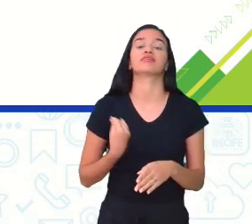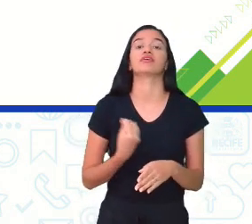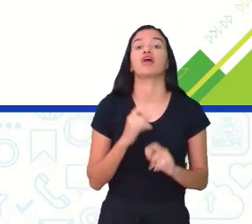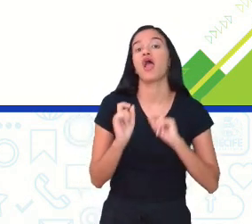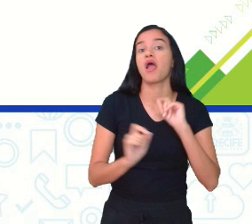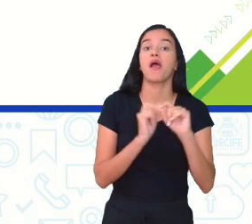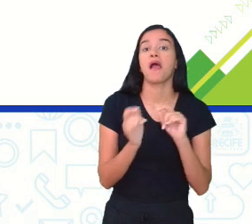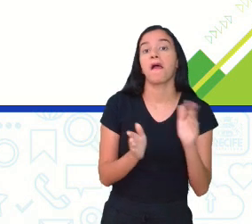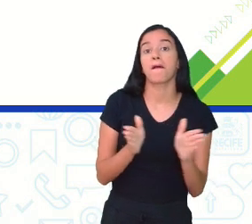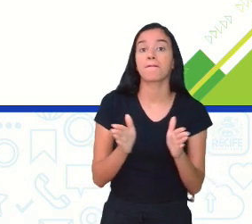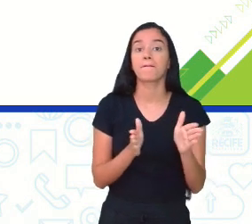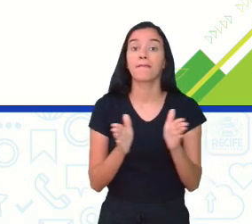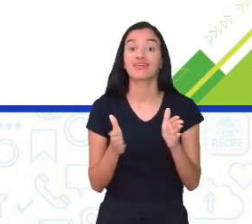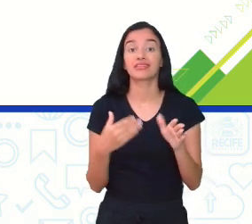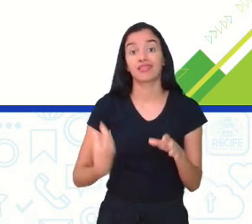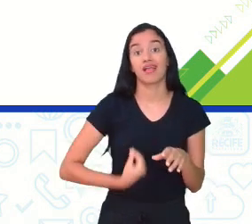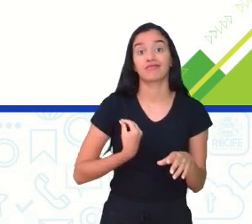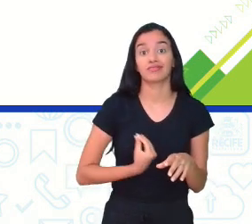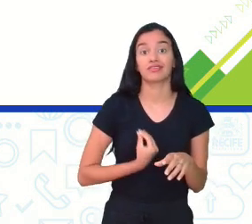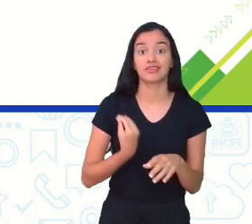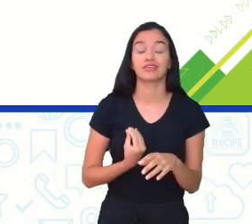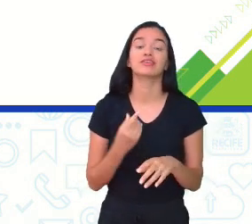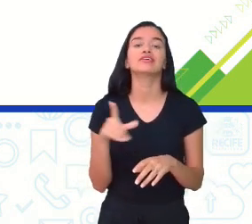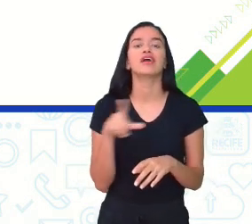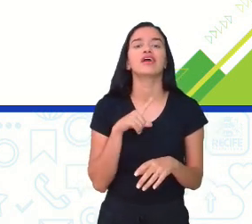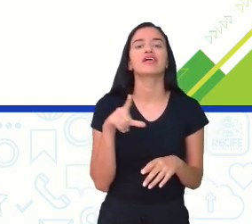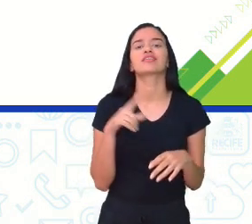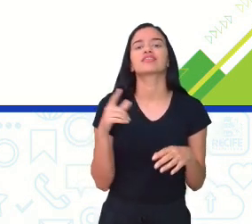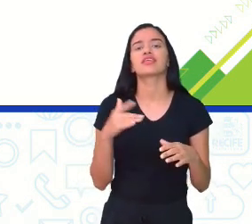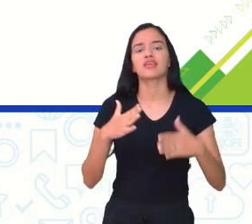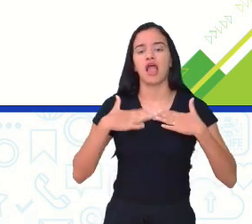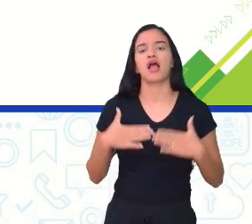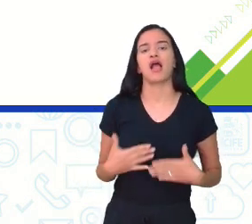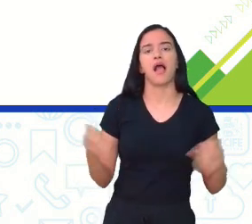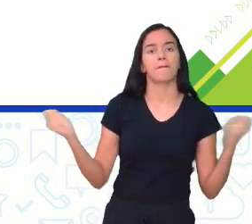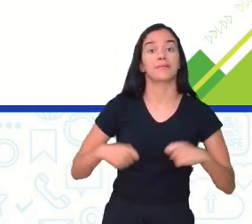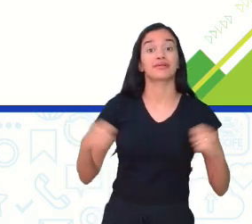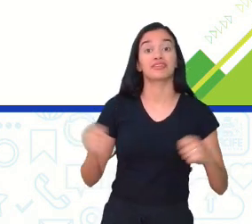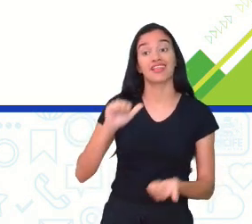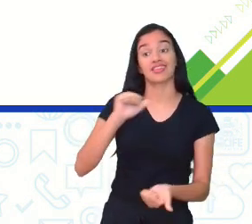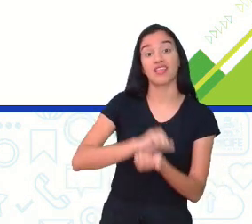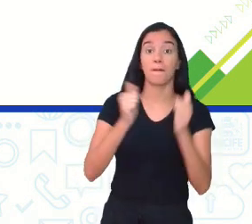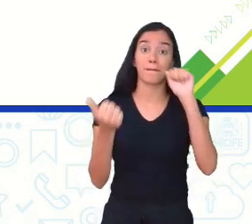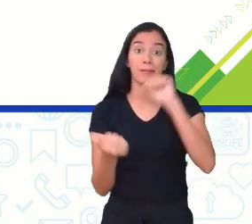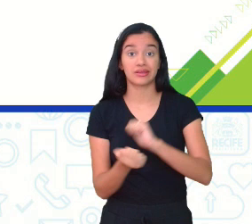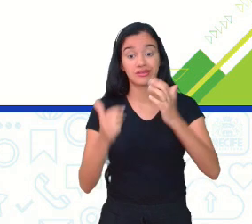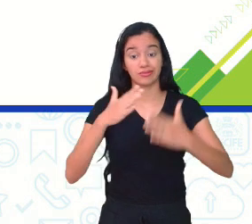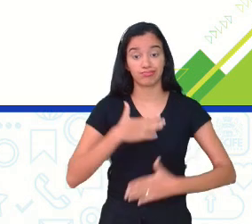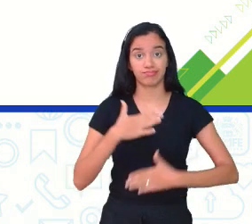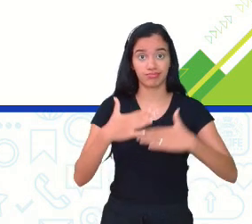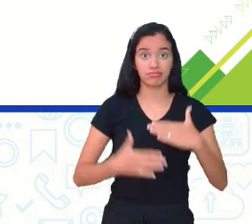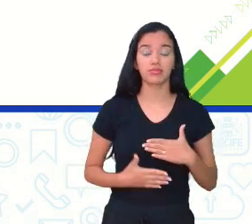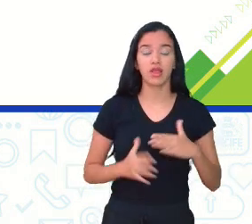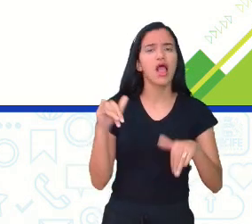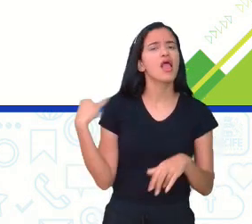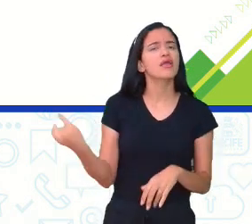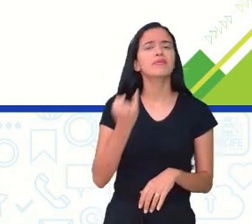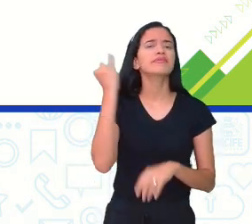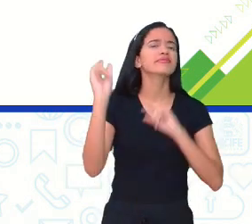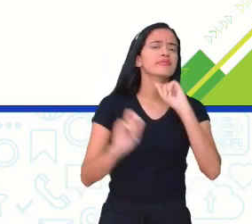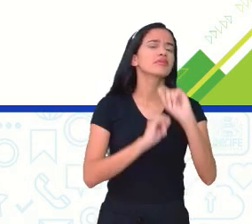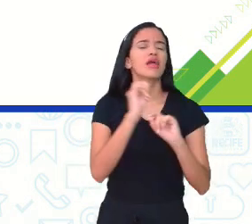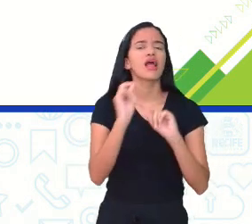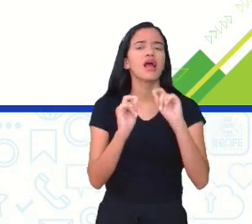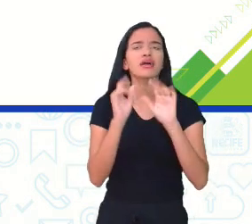são períodos do ciclo da vida em que há grande capacidade de adaptação dos corpos. E aí é muito importante a gente